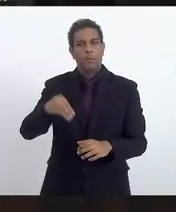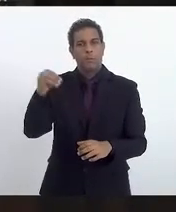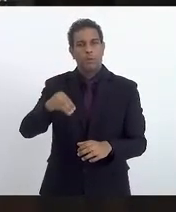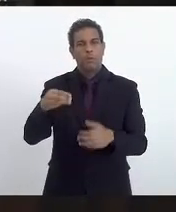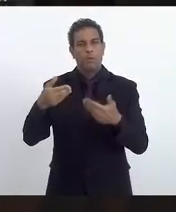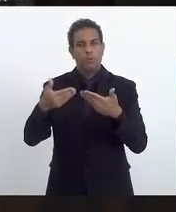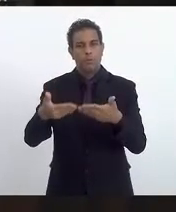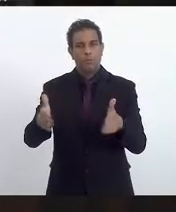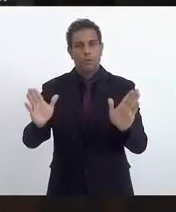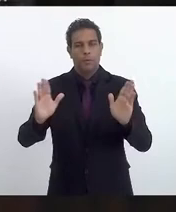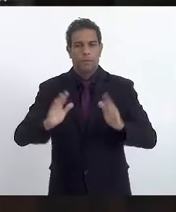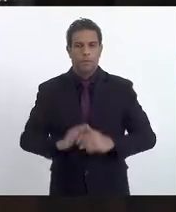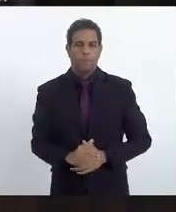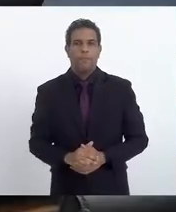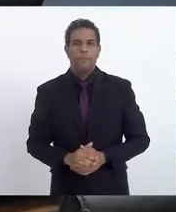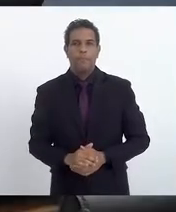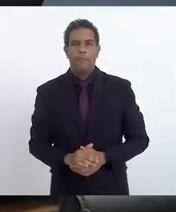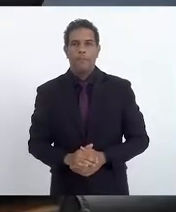tempo regimental